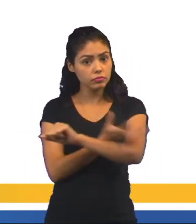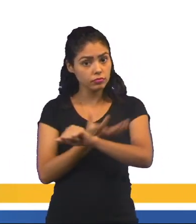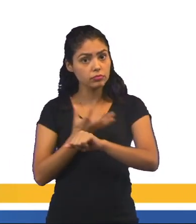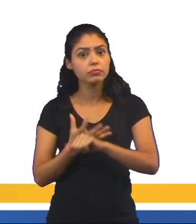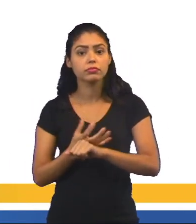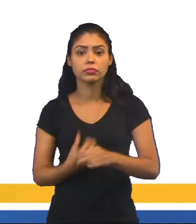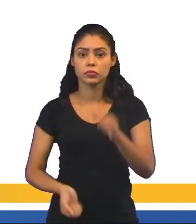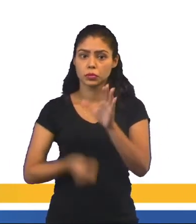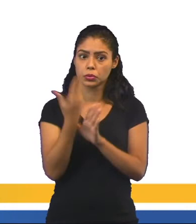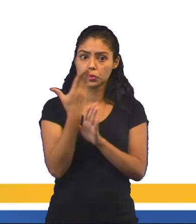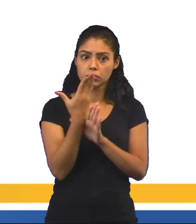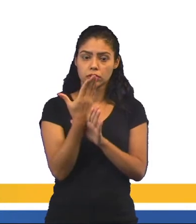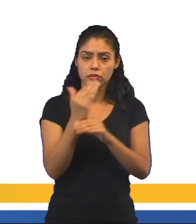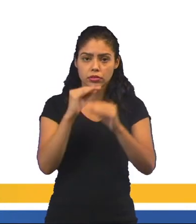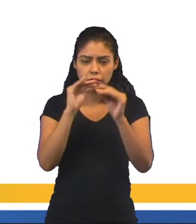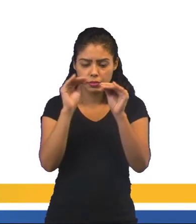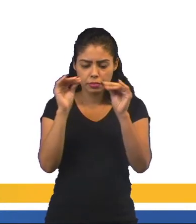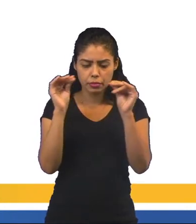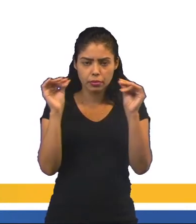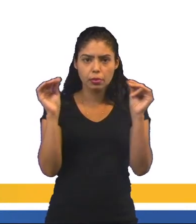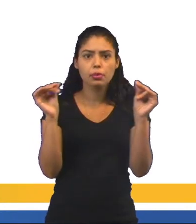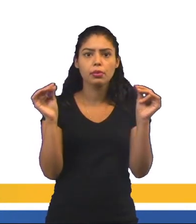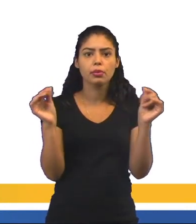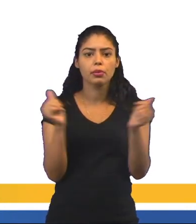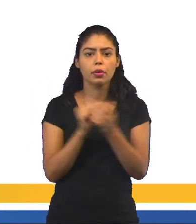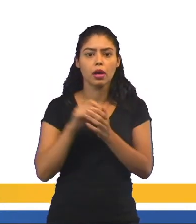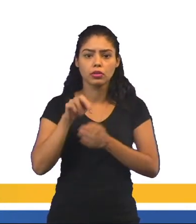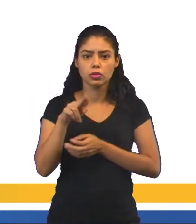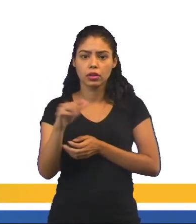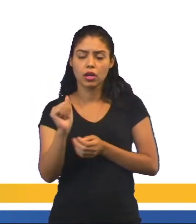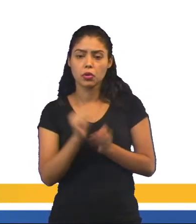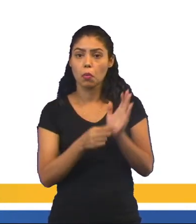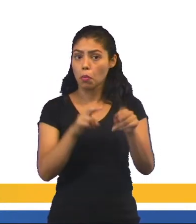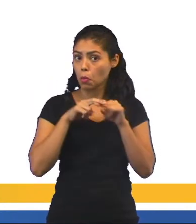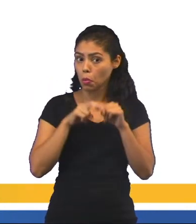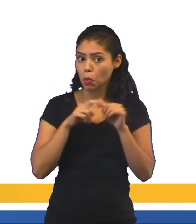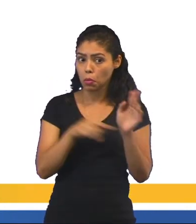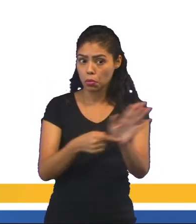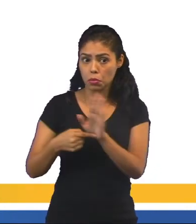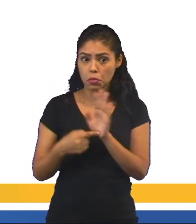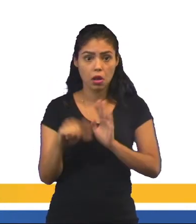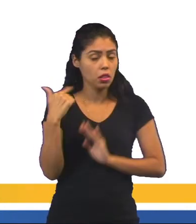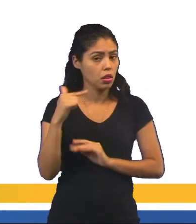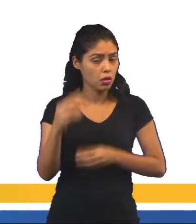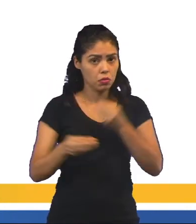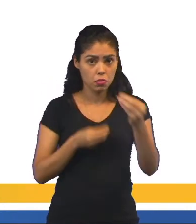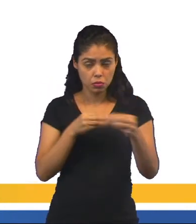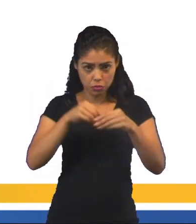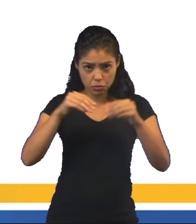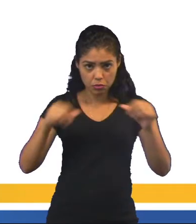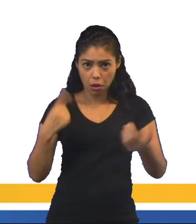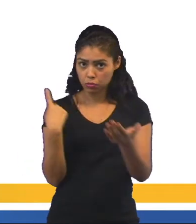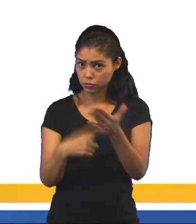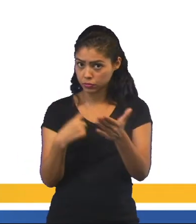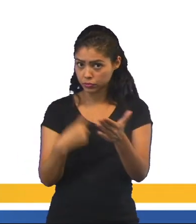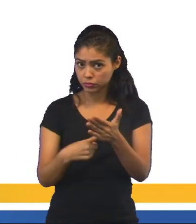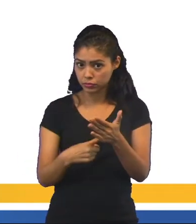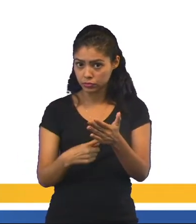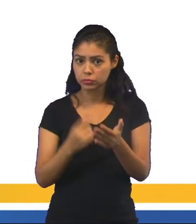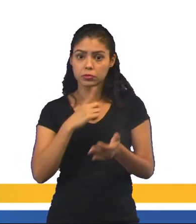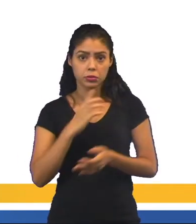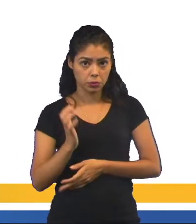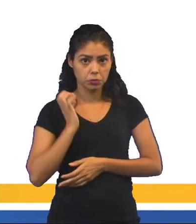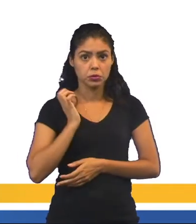vegetação, cria-se no solo uma camada fina de nutrientes. Por isso, aí no destaque, nem todo o solo da região é considerado